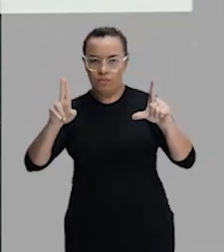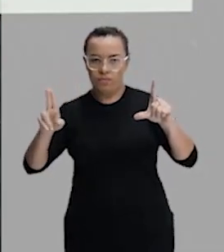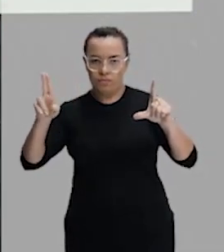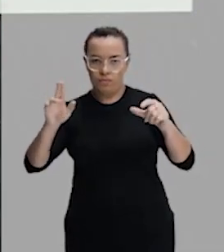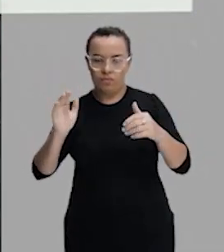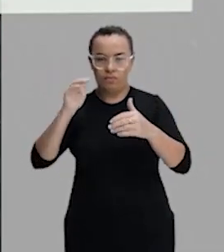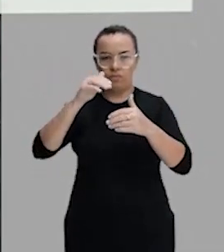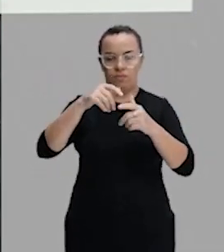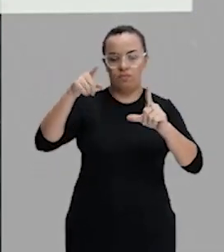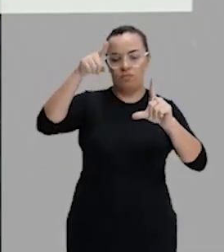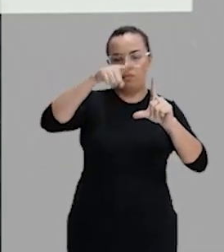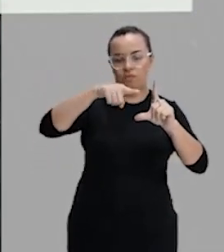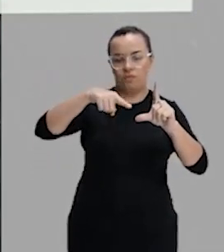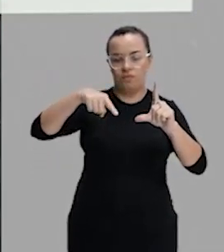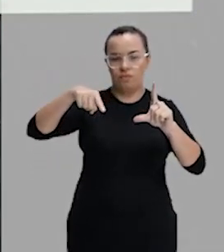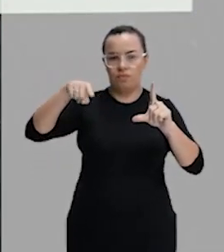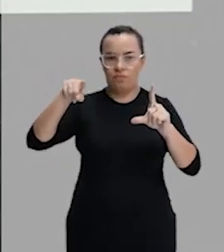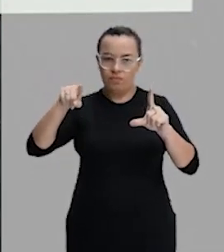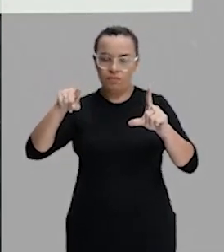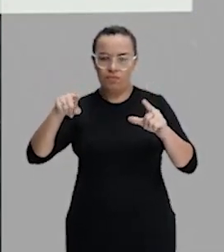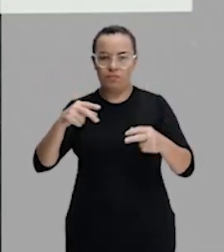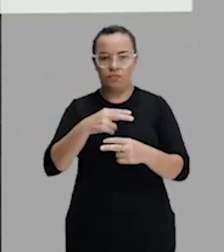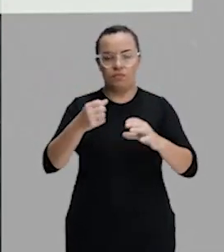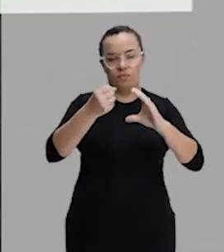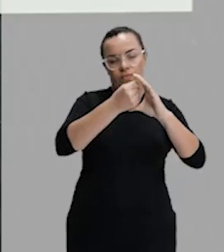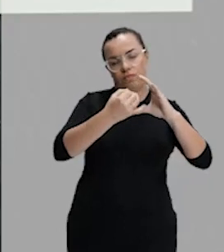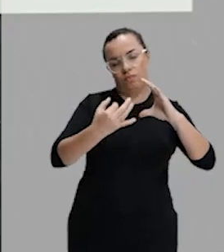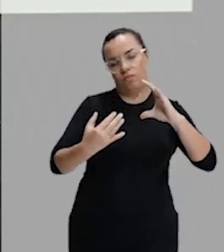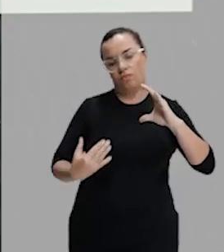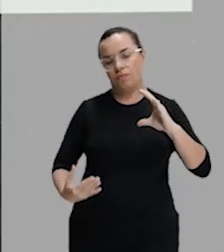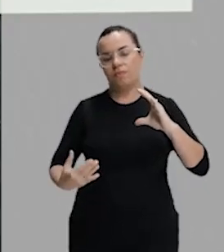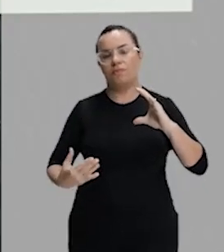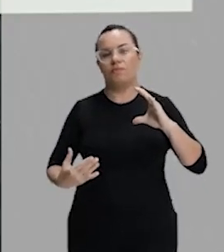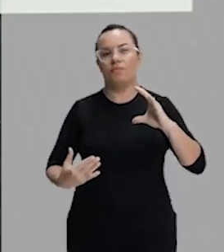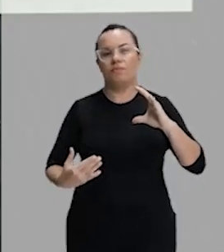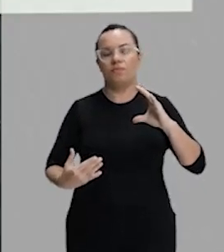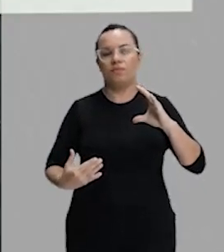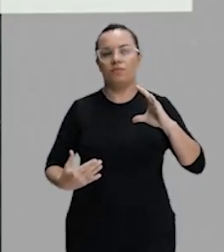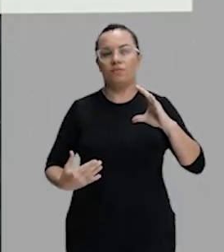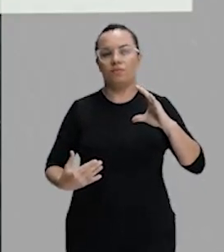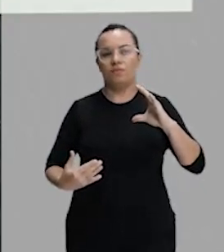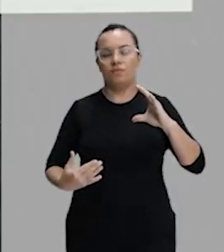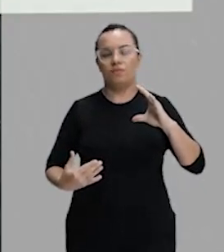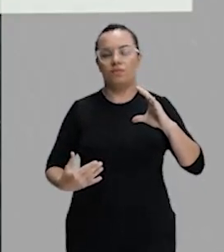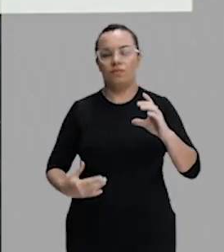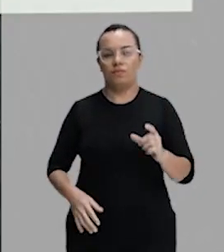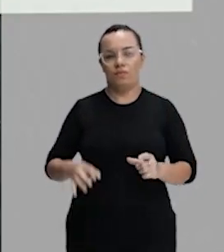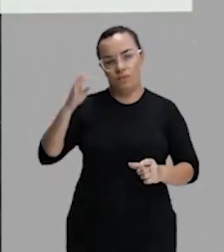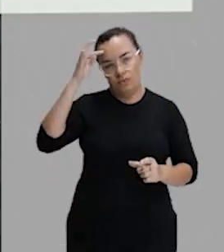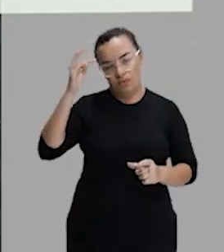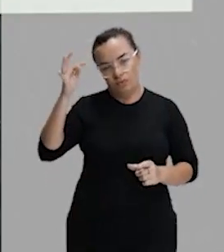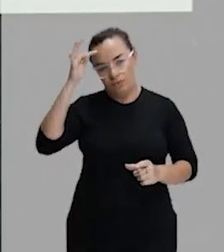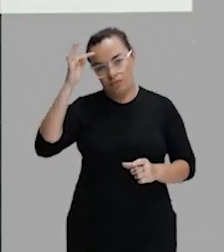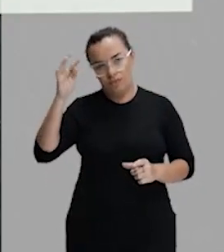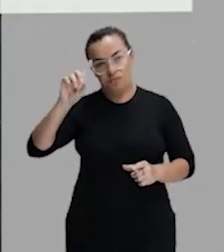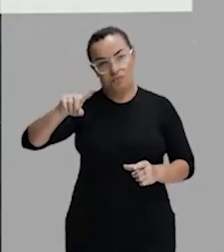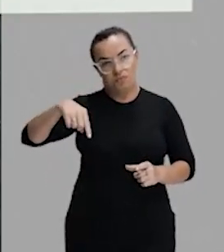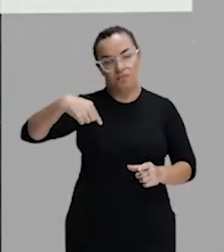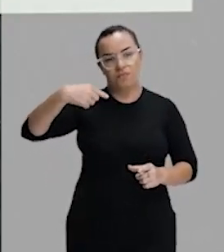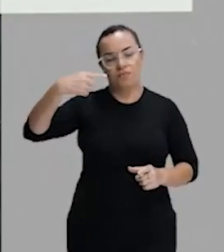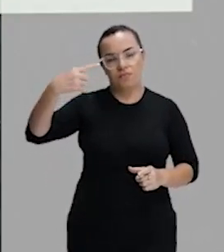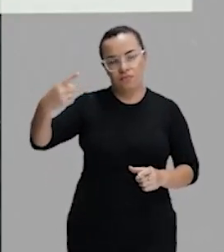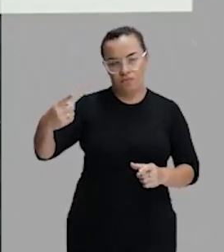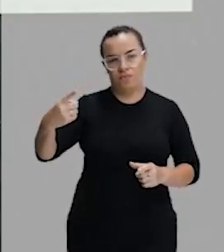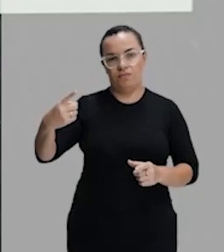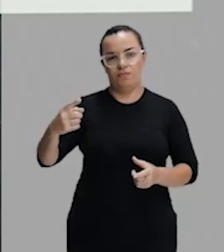compõem a parábola, suas propriedades, certo? Então a gente vai ver aquela parte mais teórica, depois